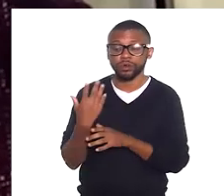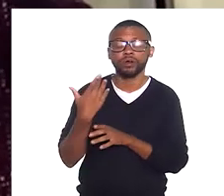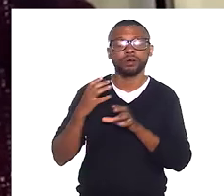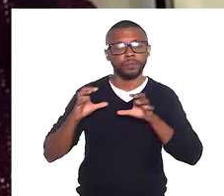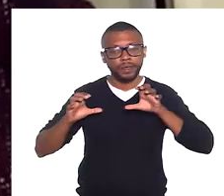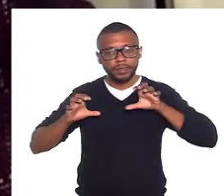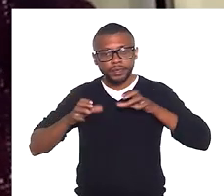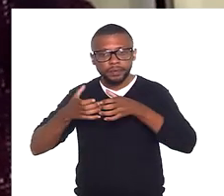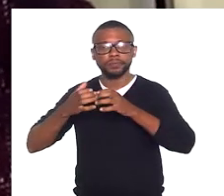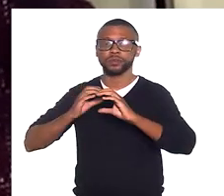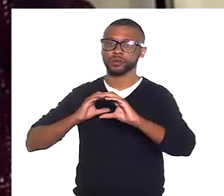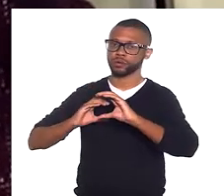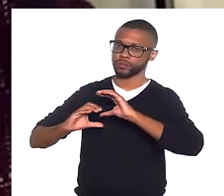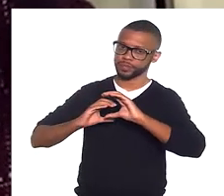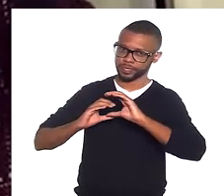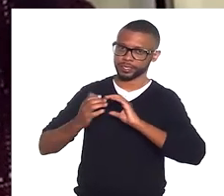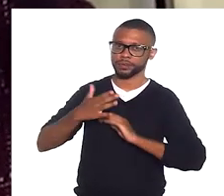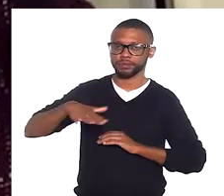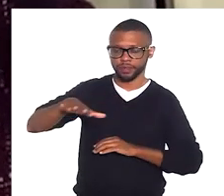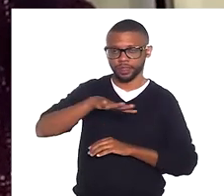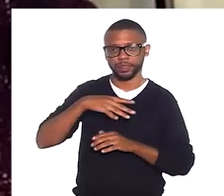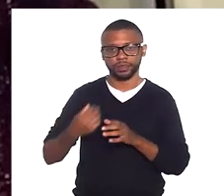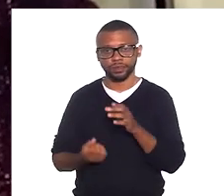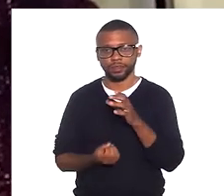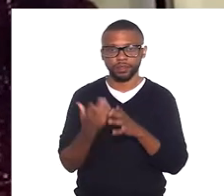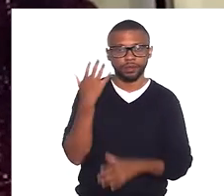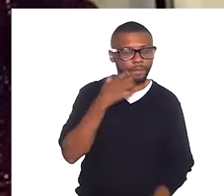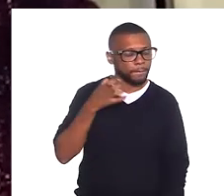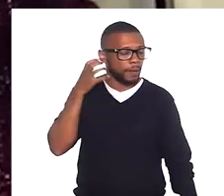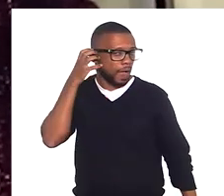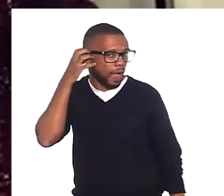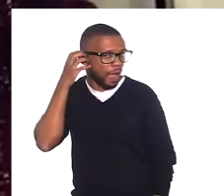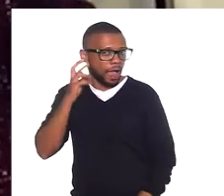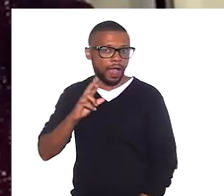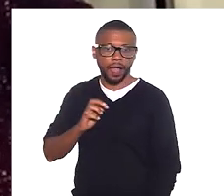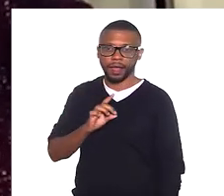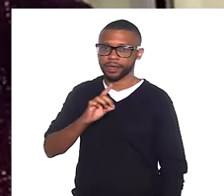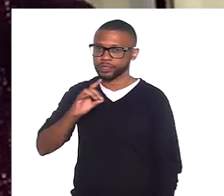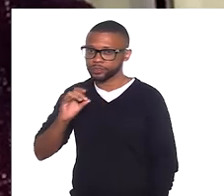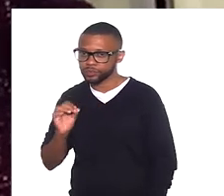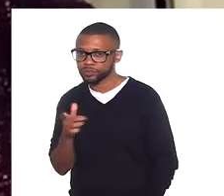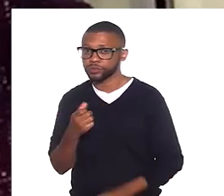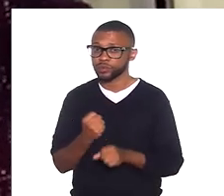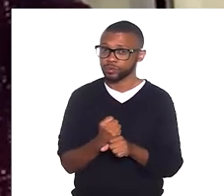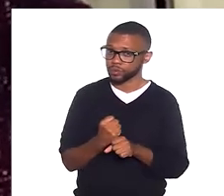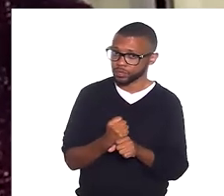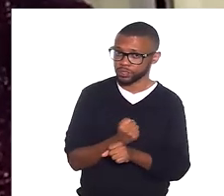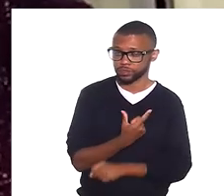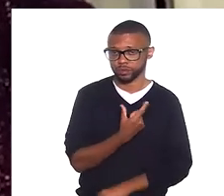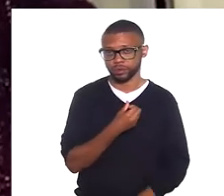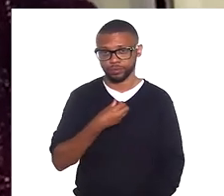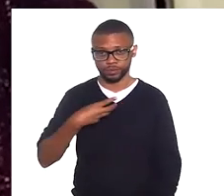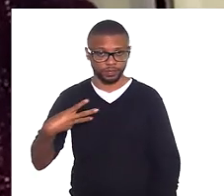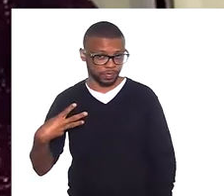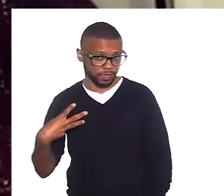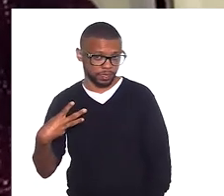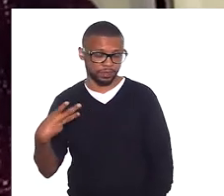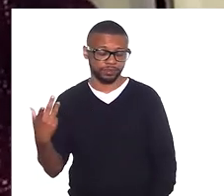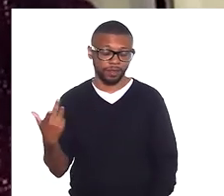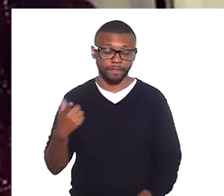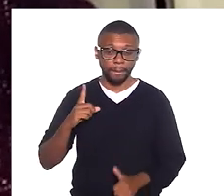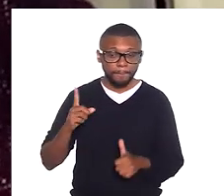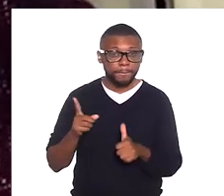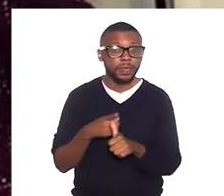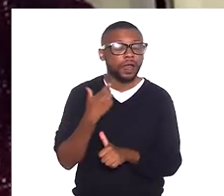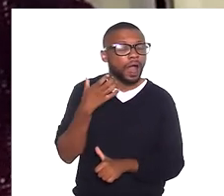de comunicação comunitária, e foi um trabalho muito legal e que deu origem a uma rádio web. Isso foi em